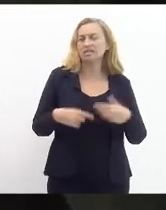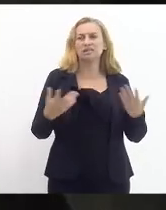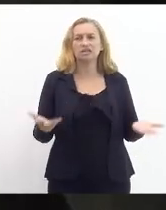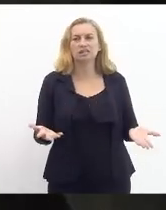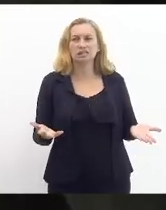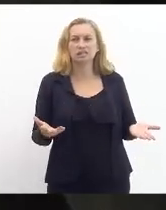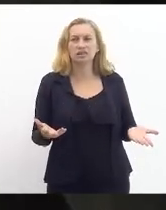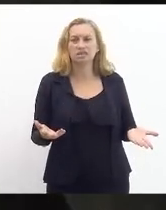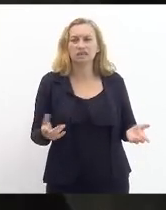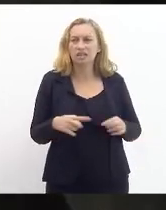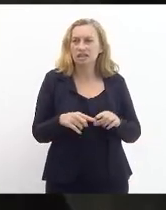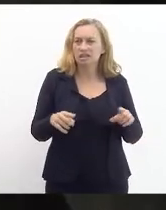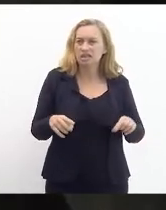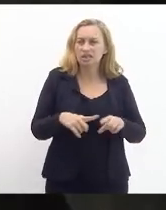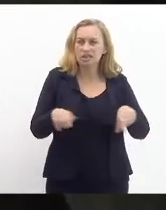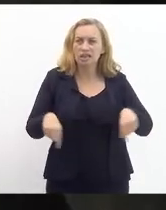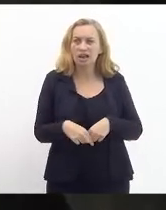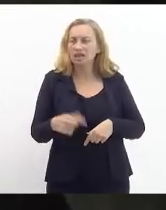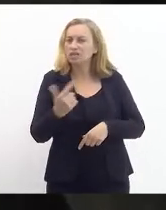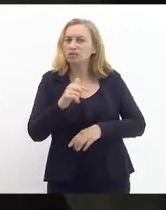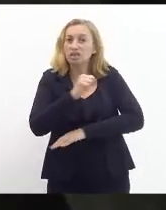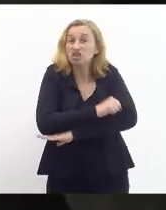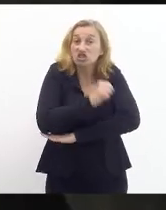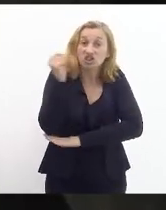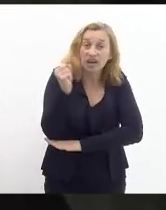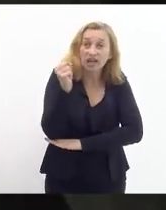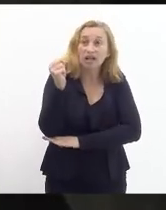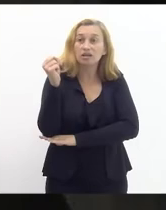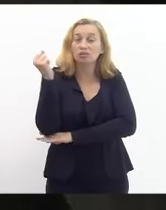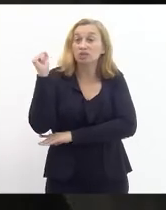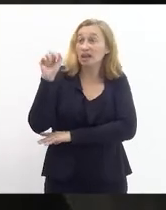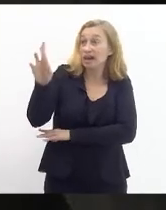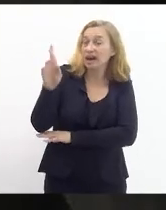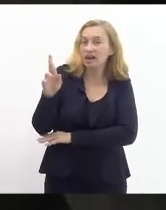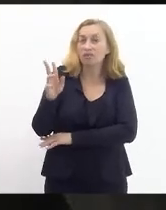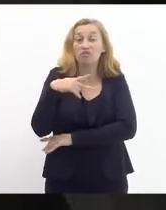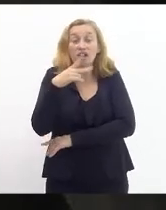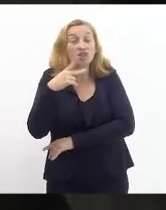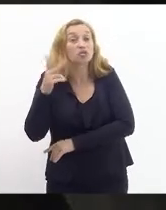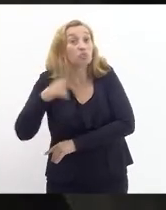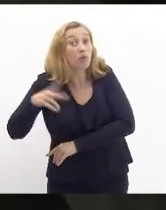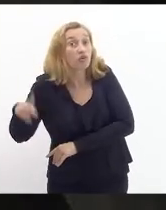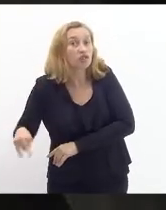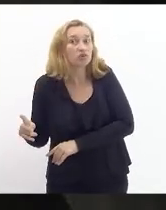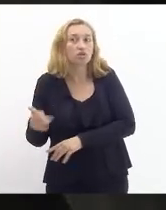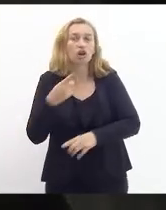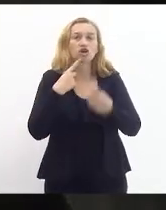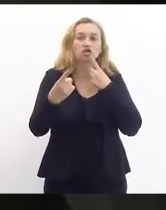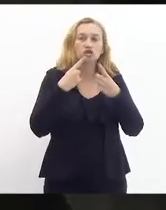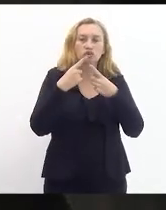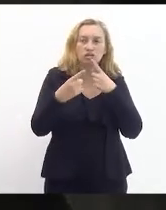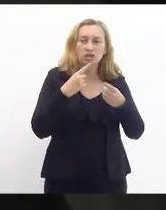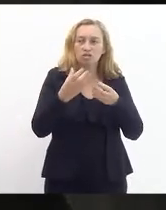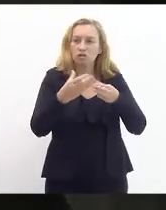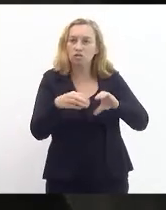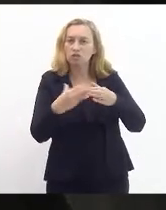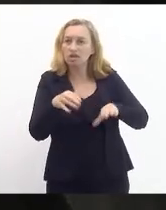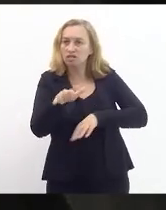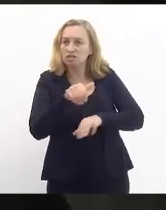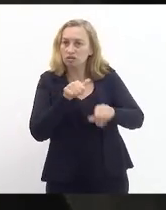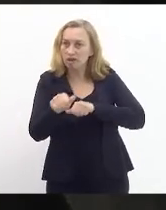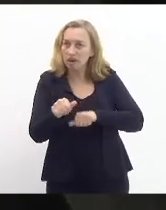salas estados que não tem nem ventilação direito o estamos falando de professores e quando o debate a chamada de concursados